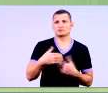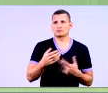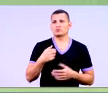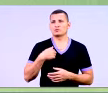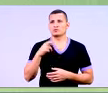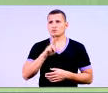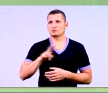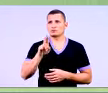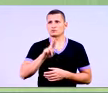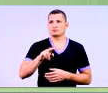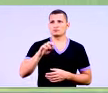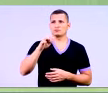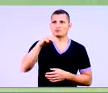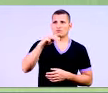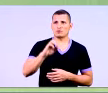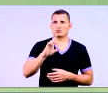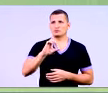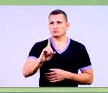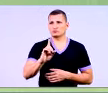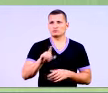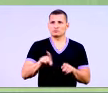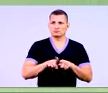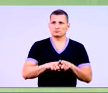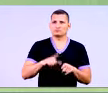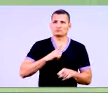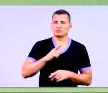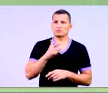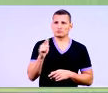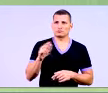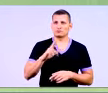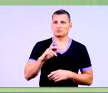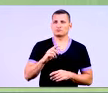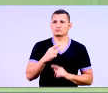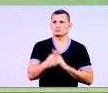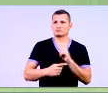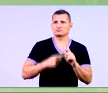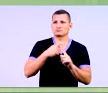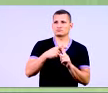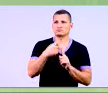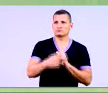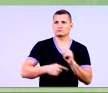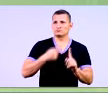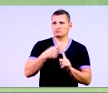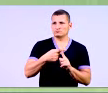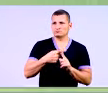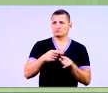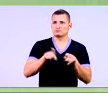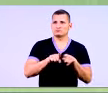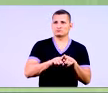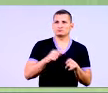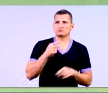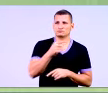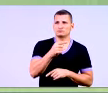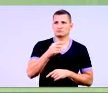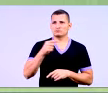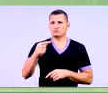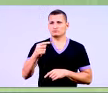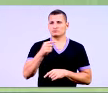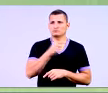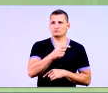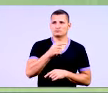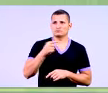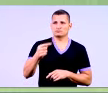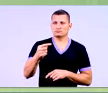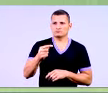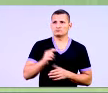e também tem outras como por exemplo incrementar e subtrair um de cada uma das vagas